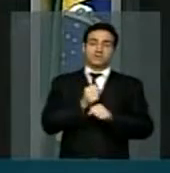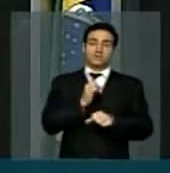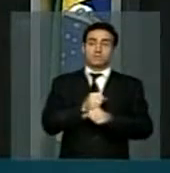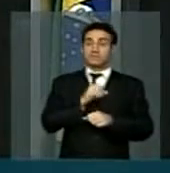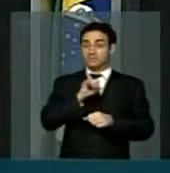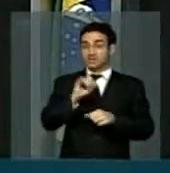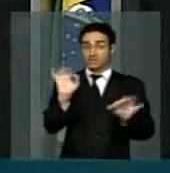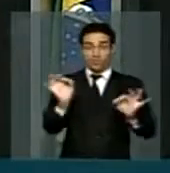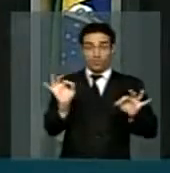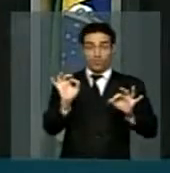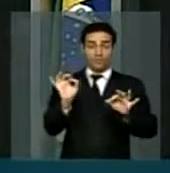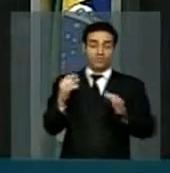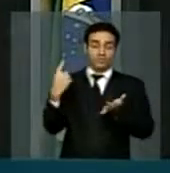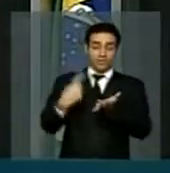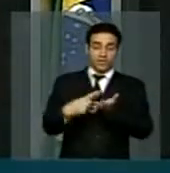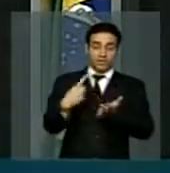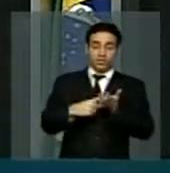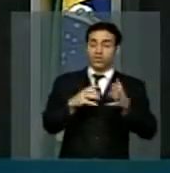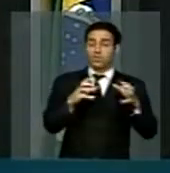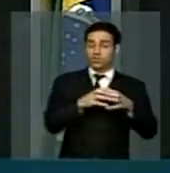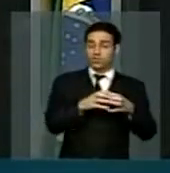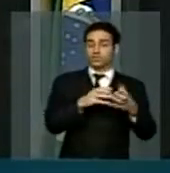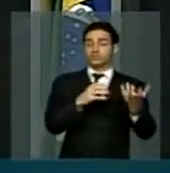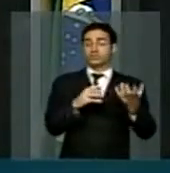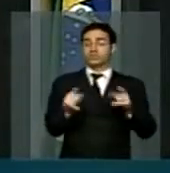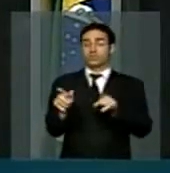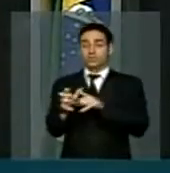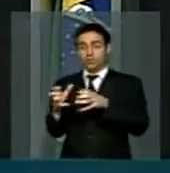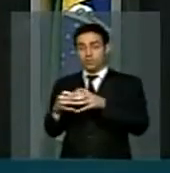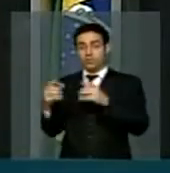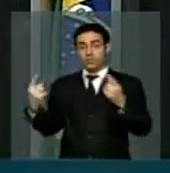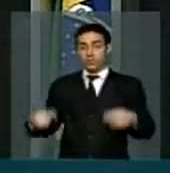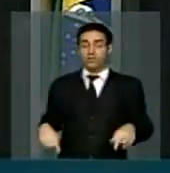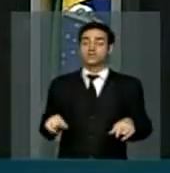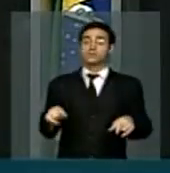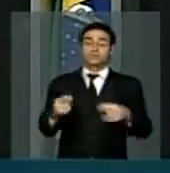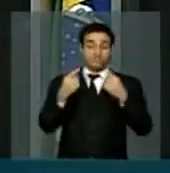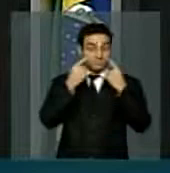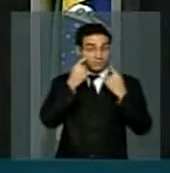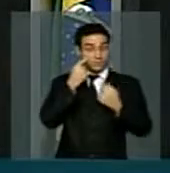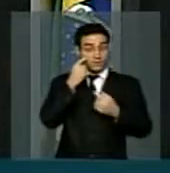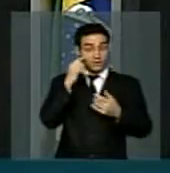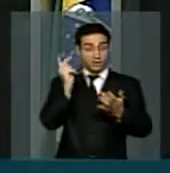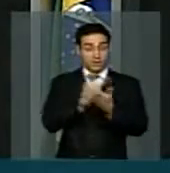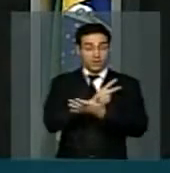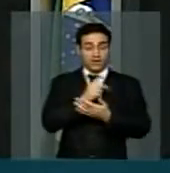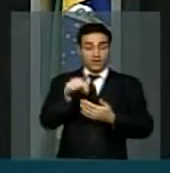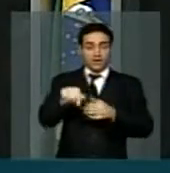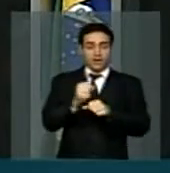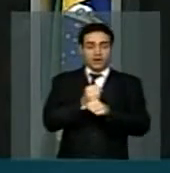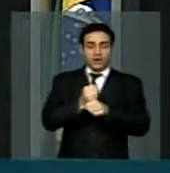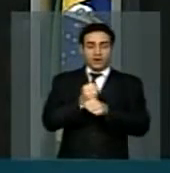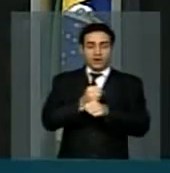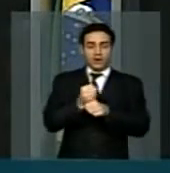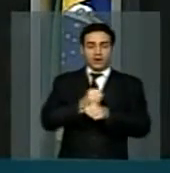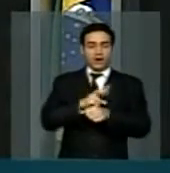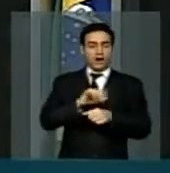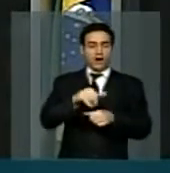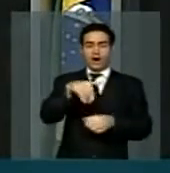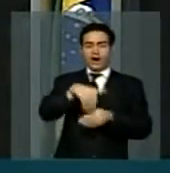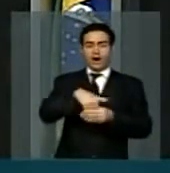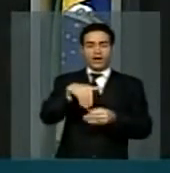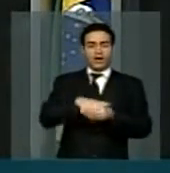houver acordo entre a base do governo e as oposições, olha o que eu estou dizendo, presidente, este ano não